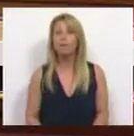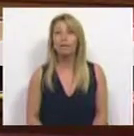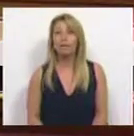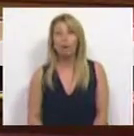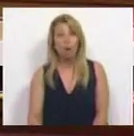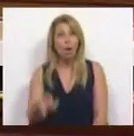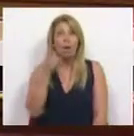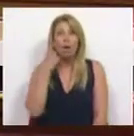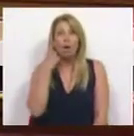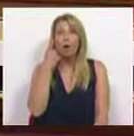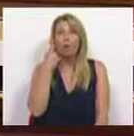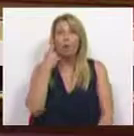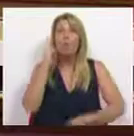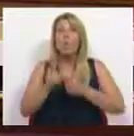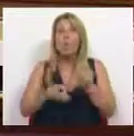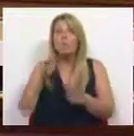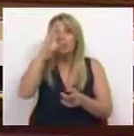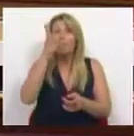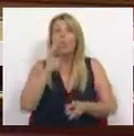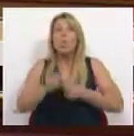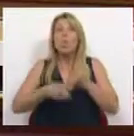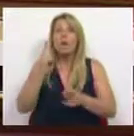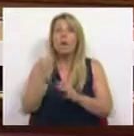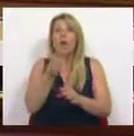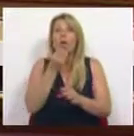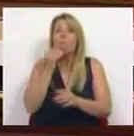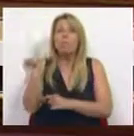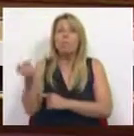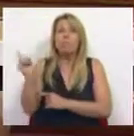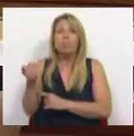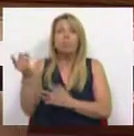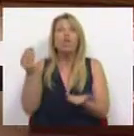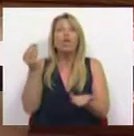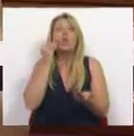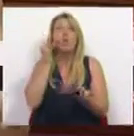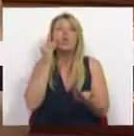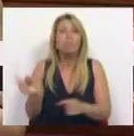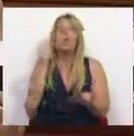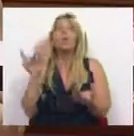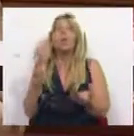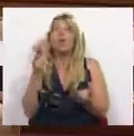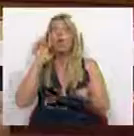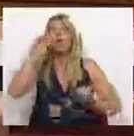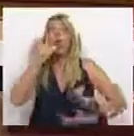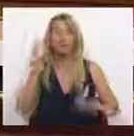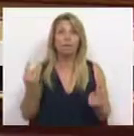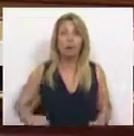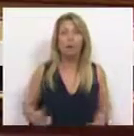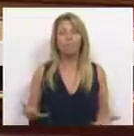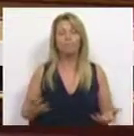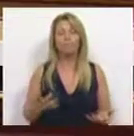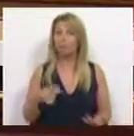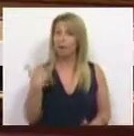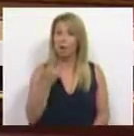conhecimento sobre aquilo que se desperdiça e como se desperdiça. E nós não podemos perder este objetivo de vista. E por isso